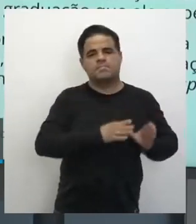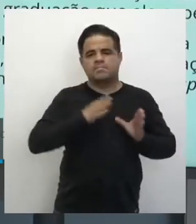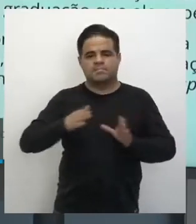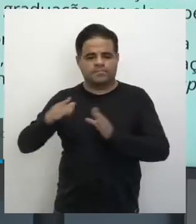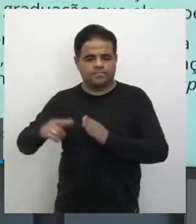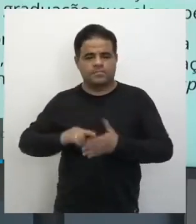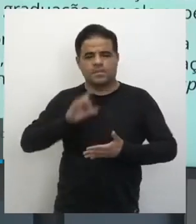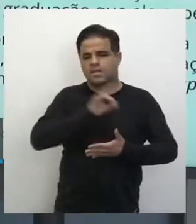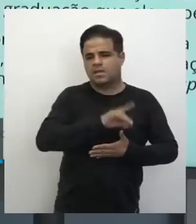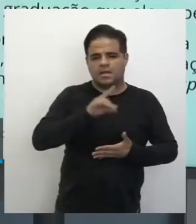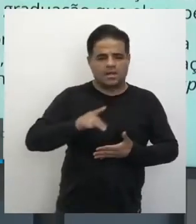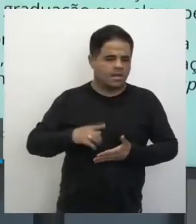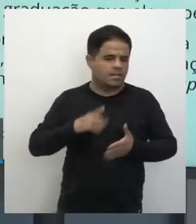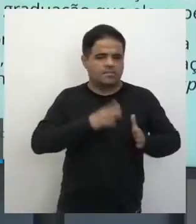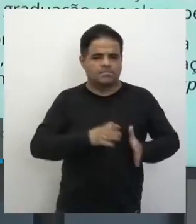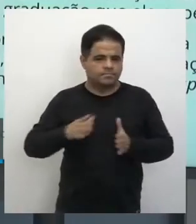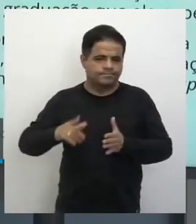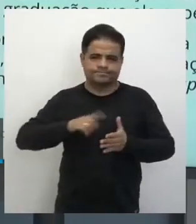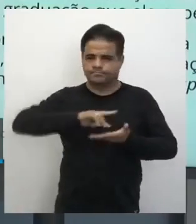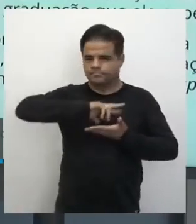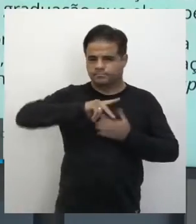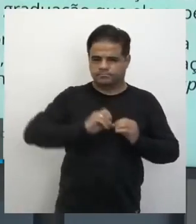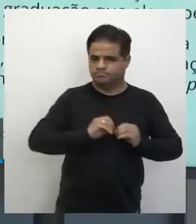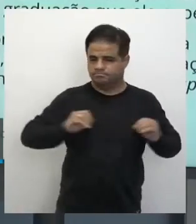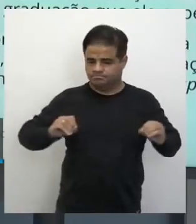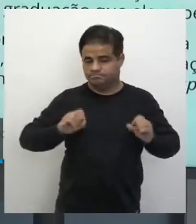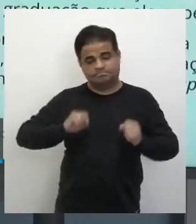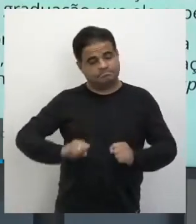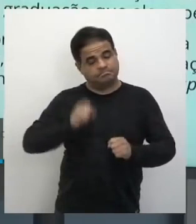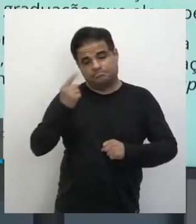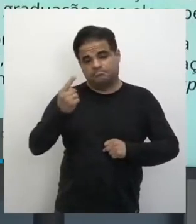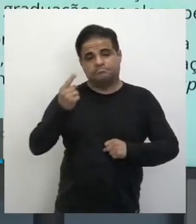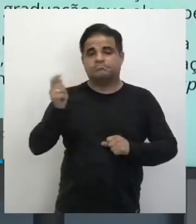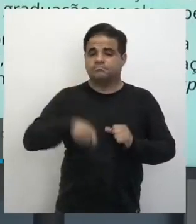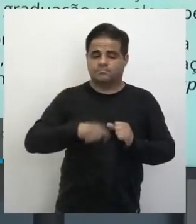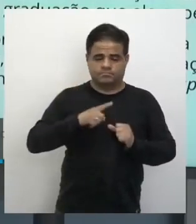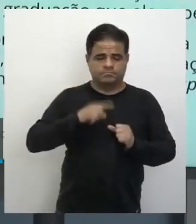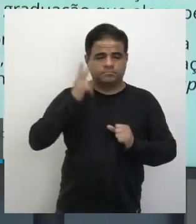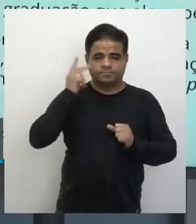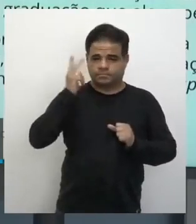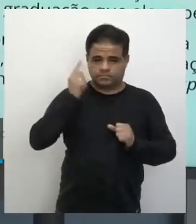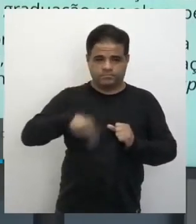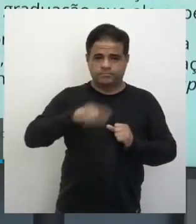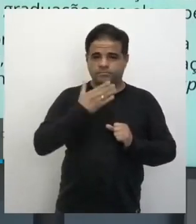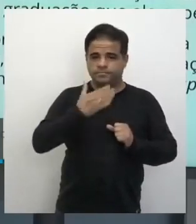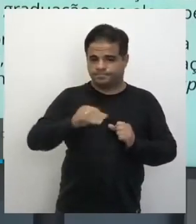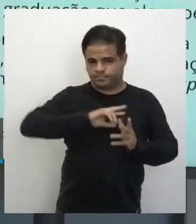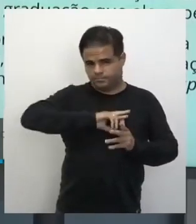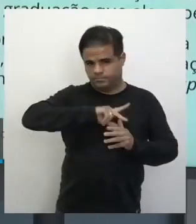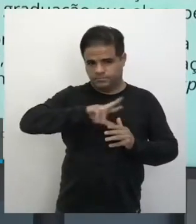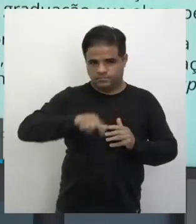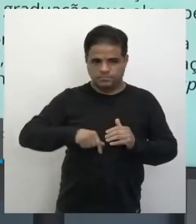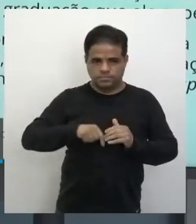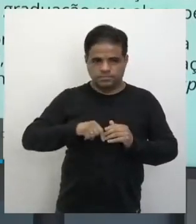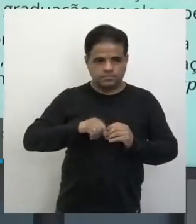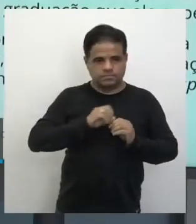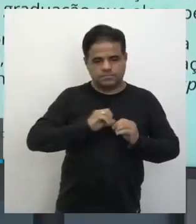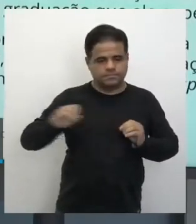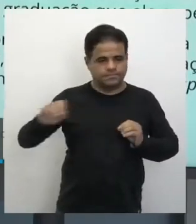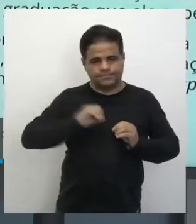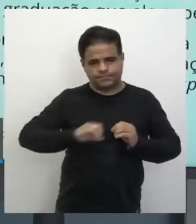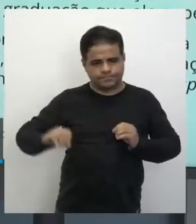e cada período pode ter várias orações, ou pode ter uma só, né? É comum a gente pedir que tenha várias, porque senão o texto fica muito,